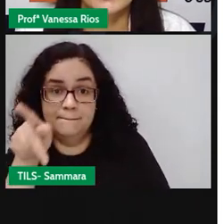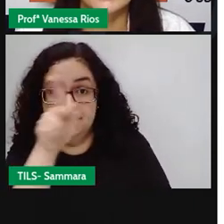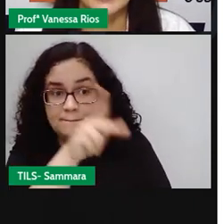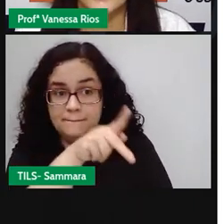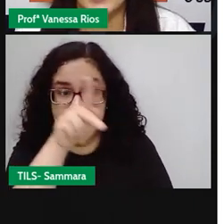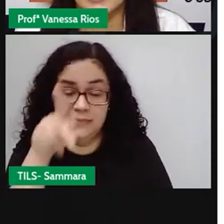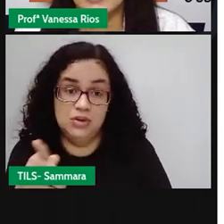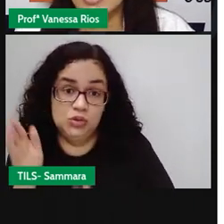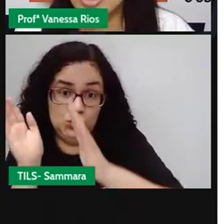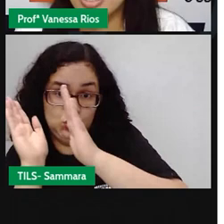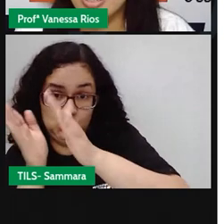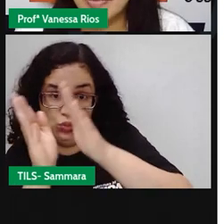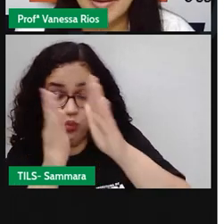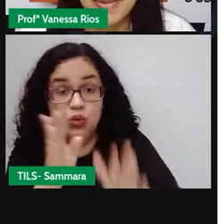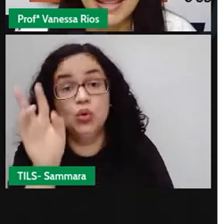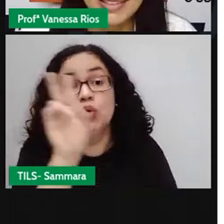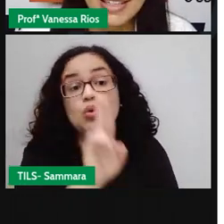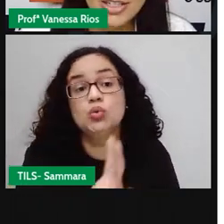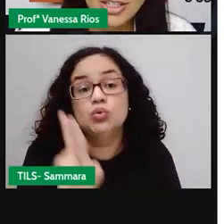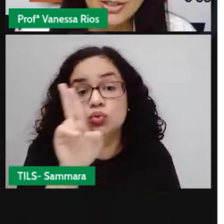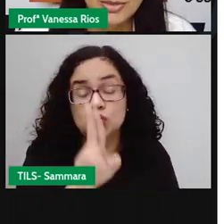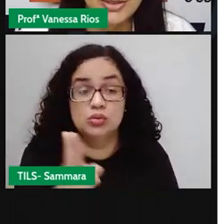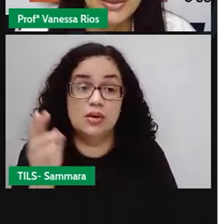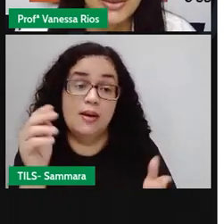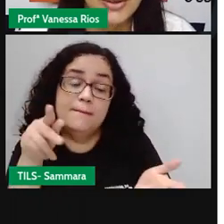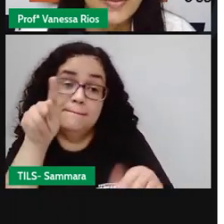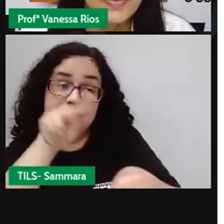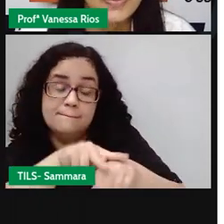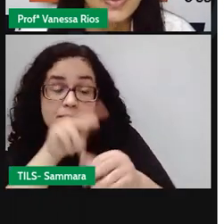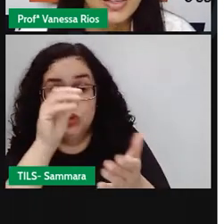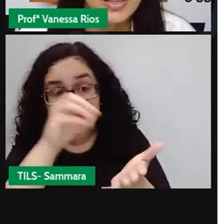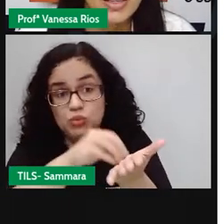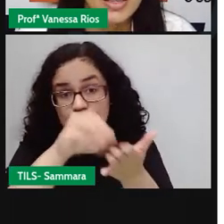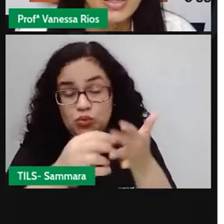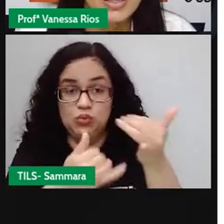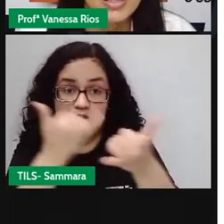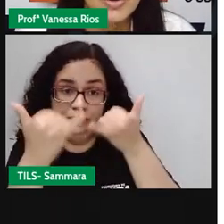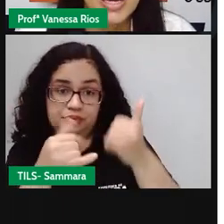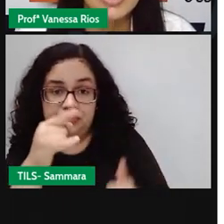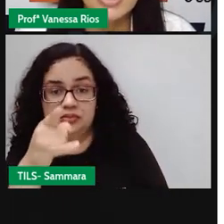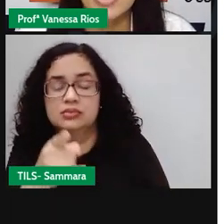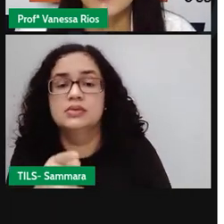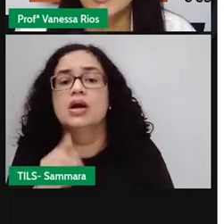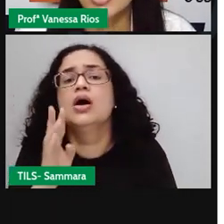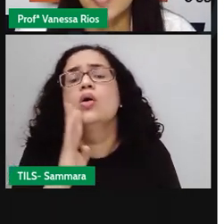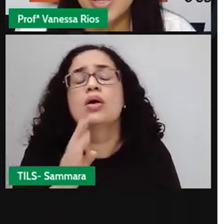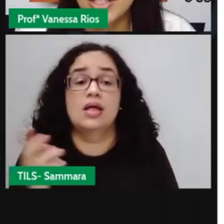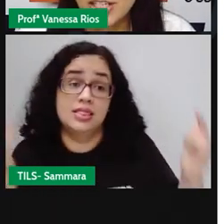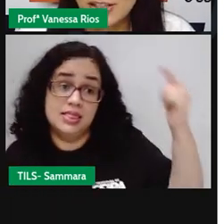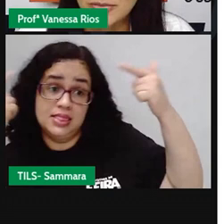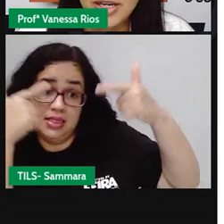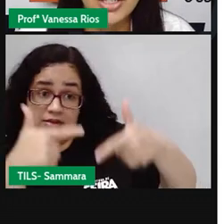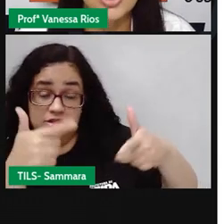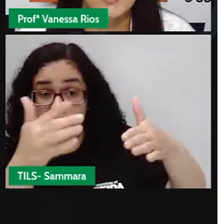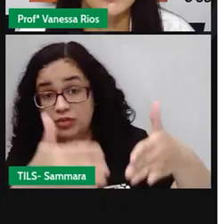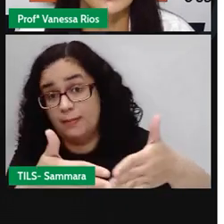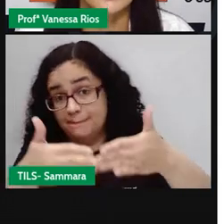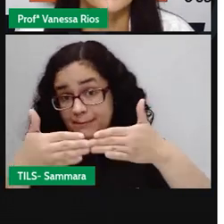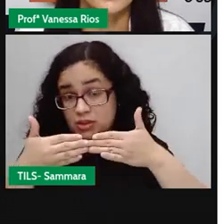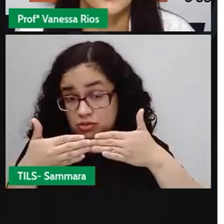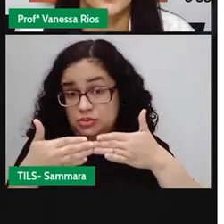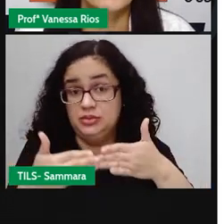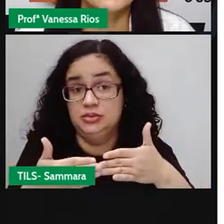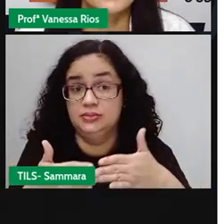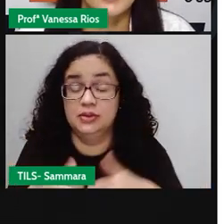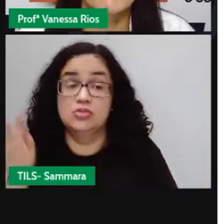ó, uma sequência utilizando aí pedrinhas de dominó. E o que é que o desafio está pedindo para a gente